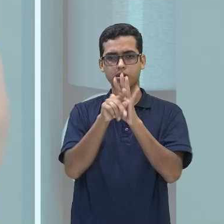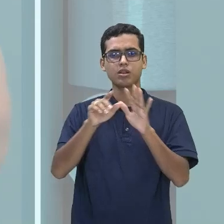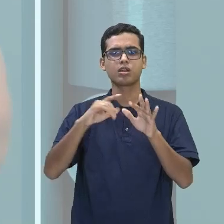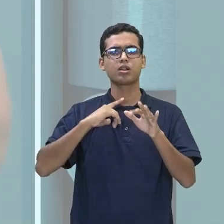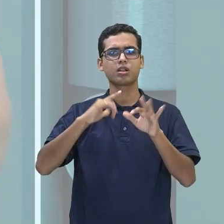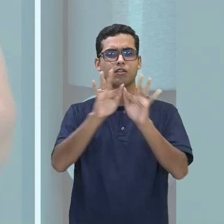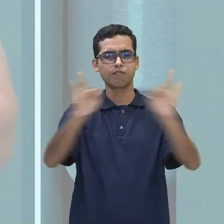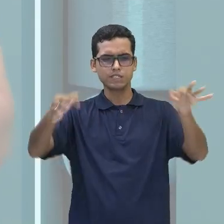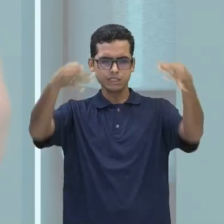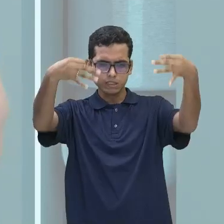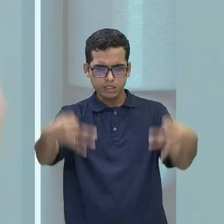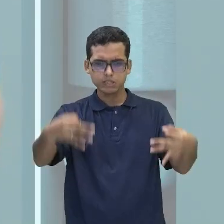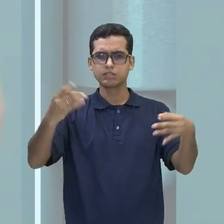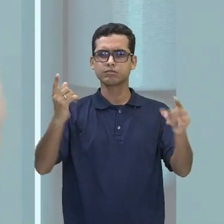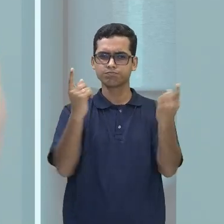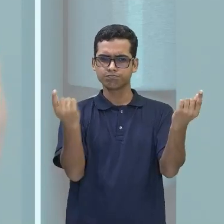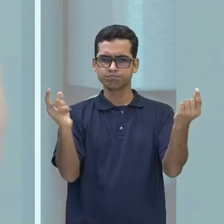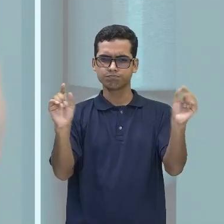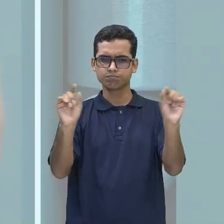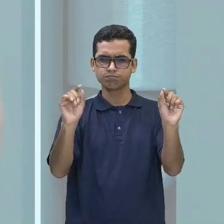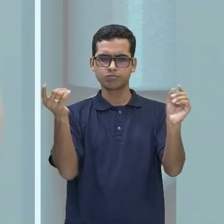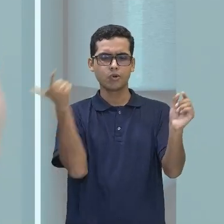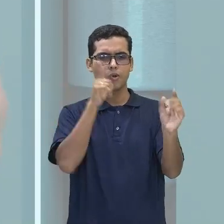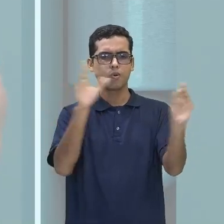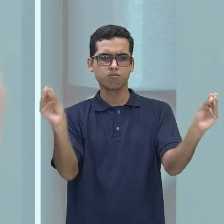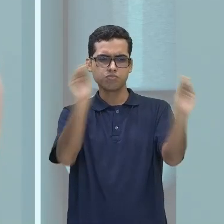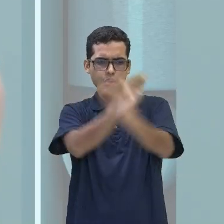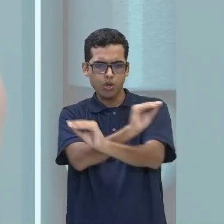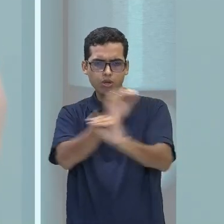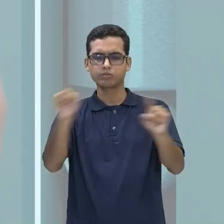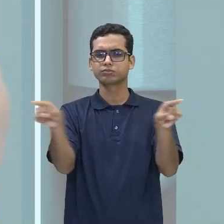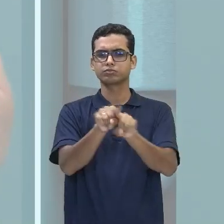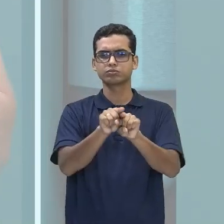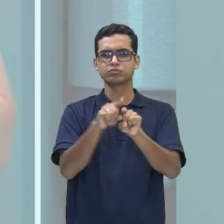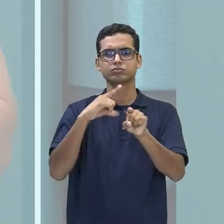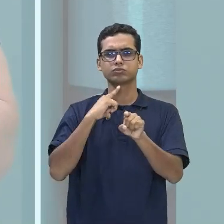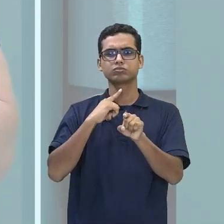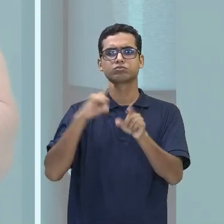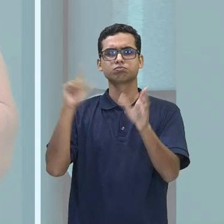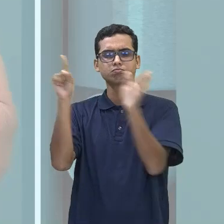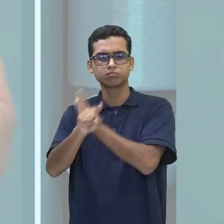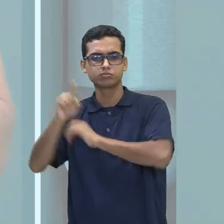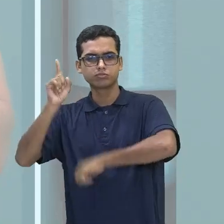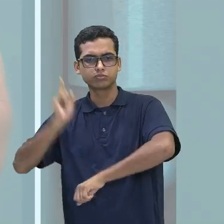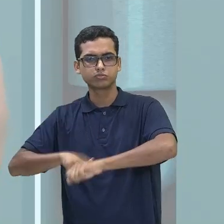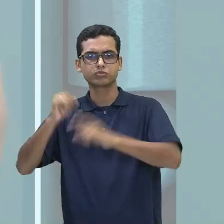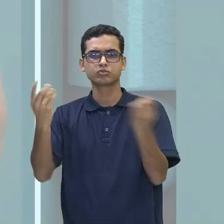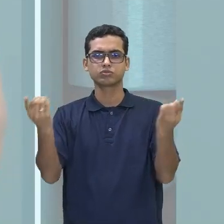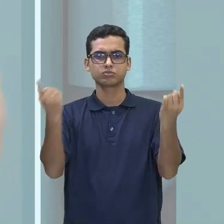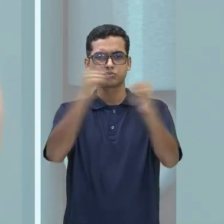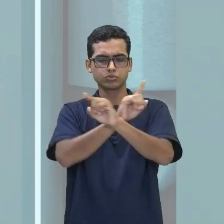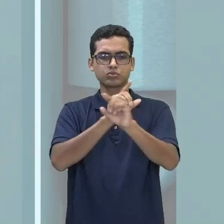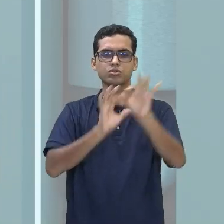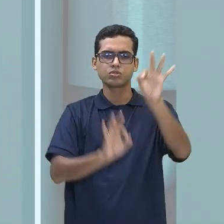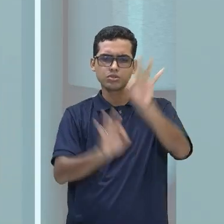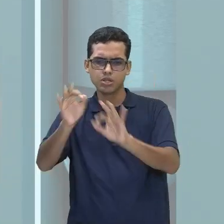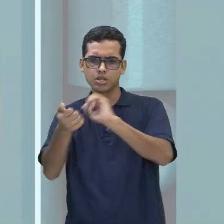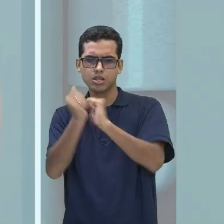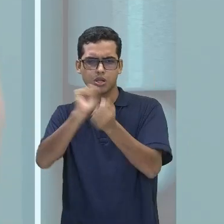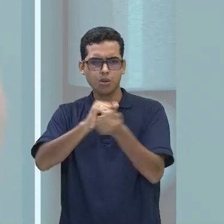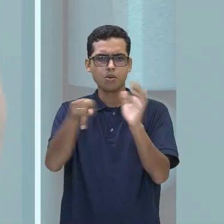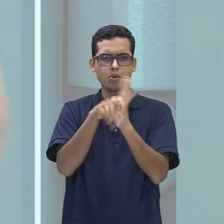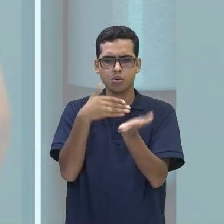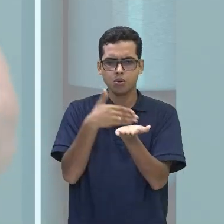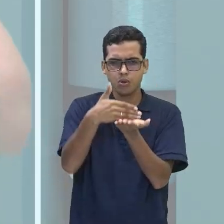a inversão. E se for WH question, você faz essa inversão e coloca o WH question lá no